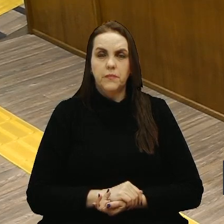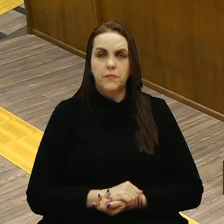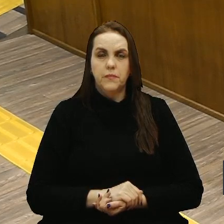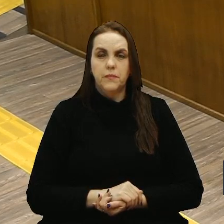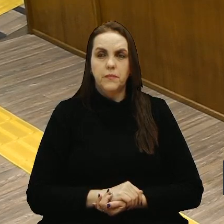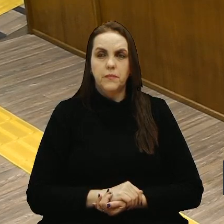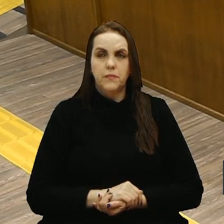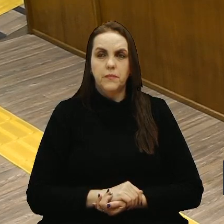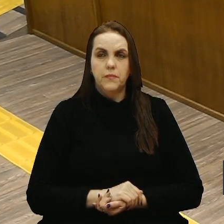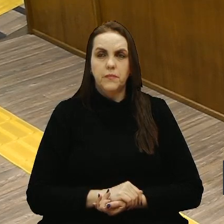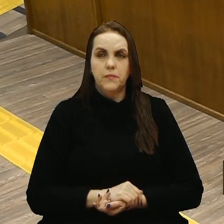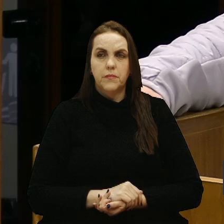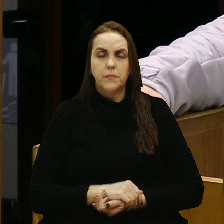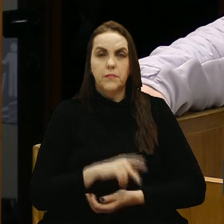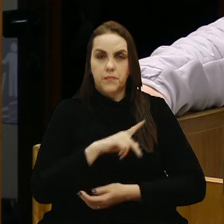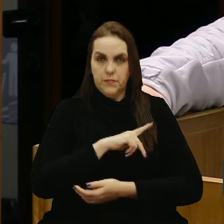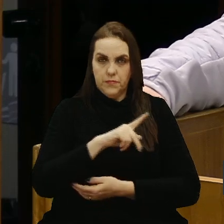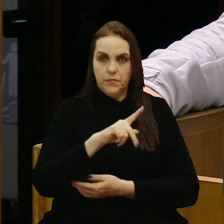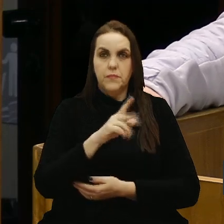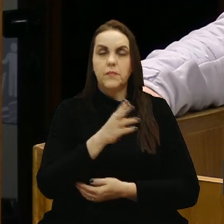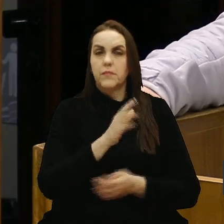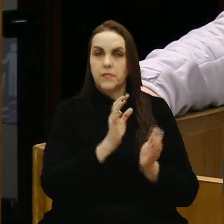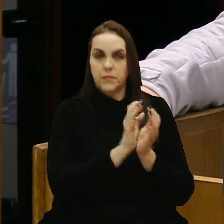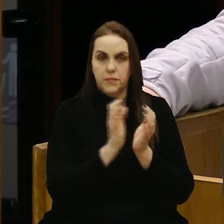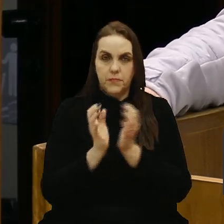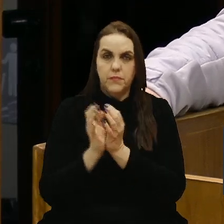Senhor presidente, nobres colegas aqui presentes,